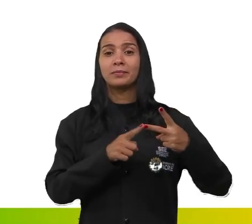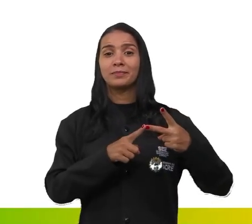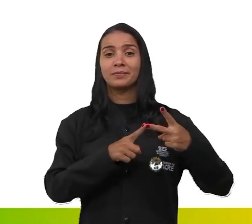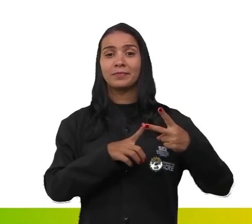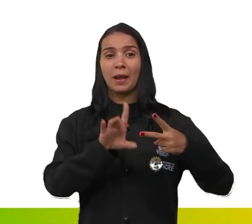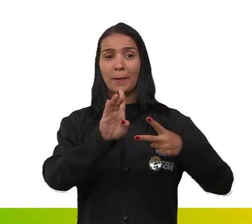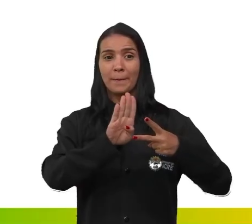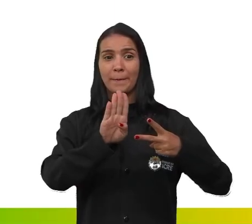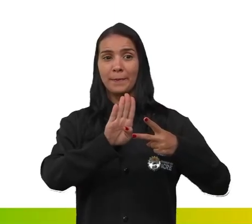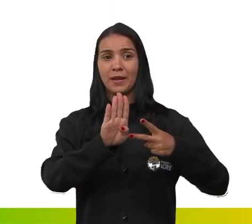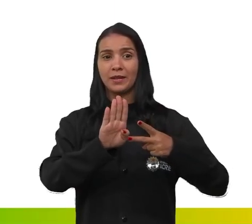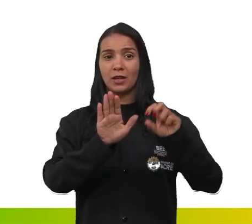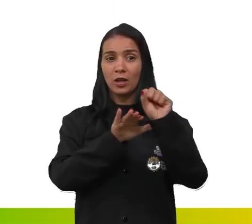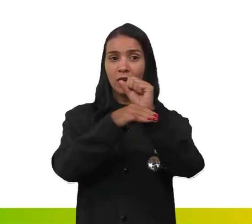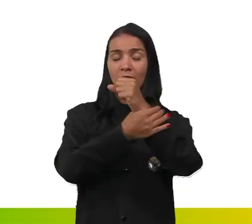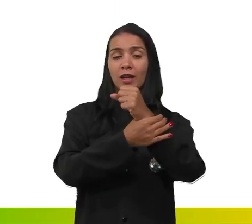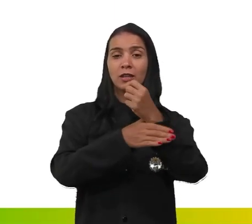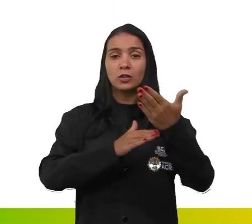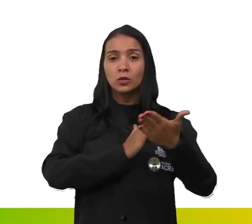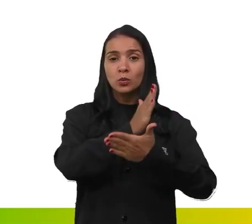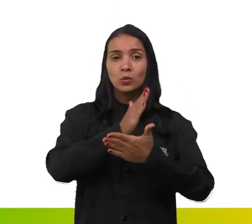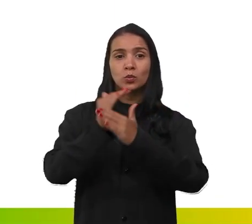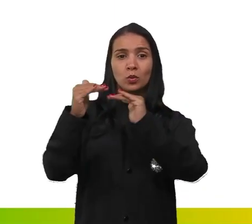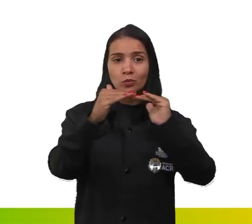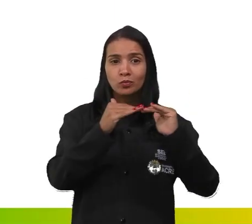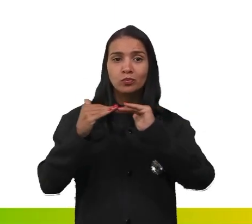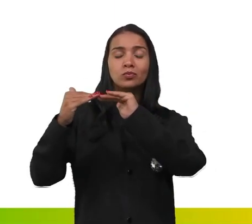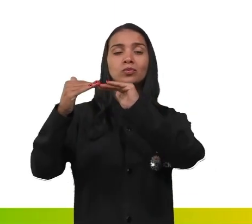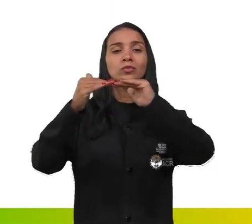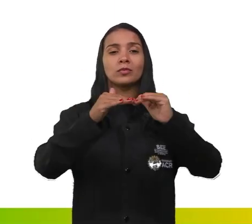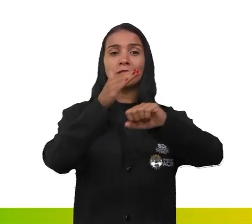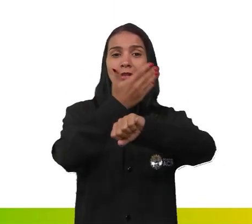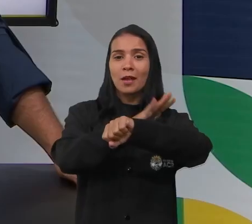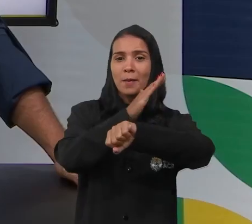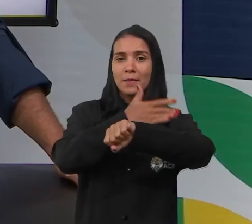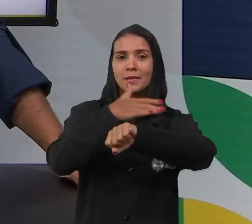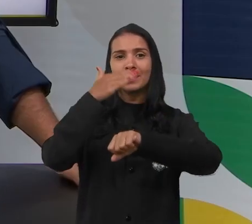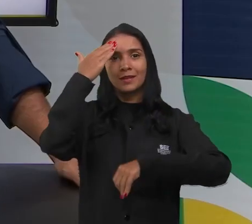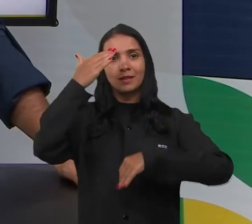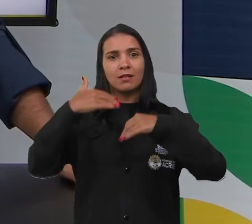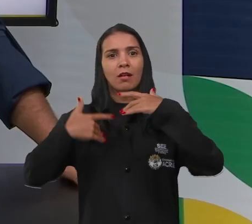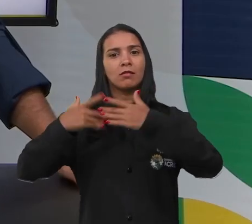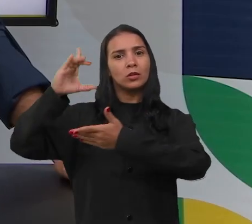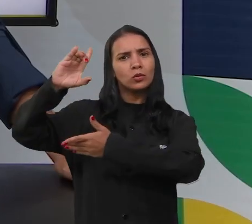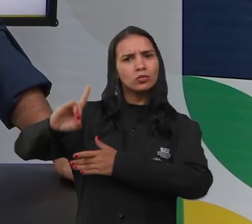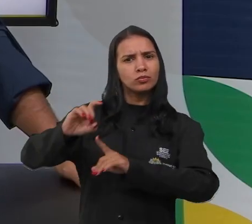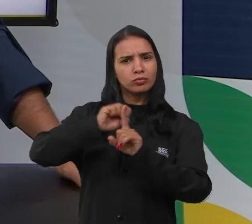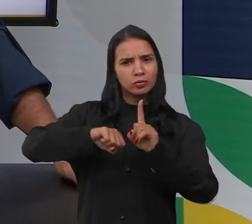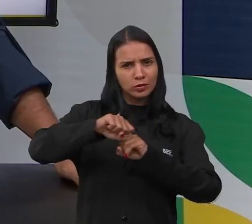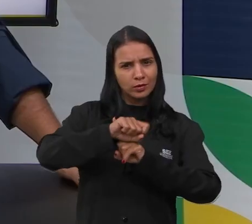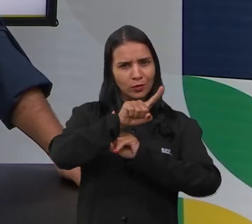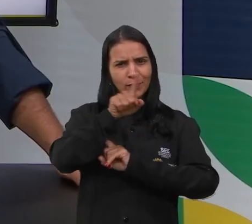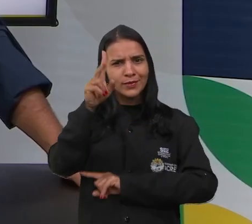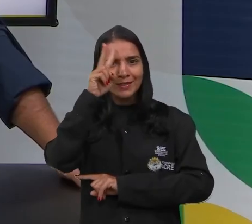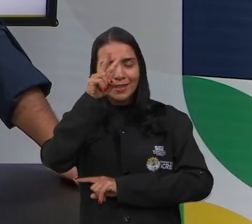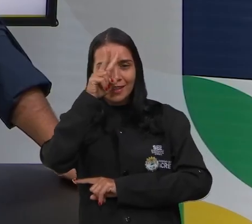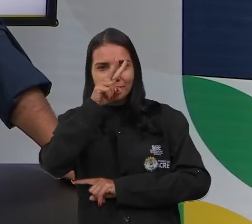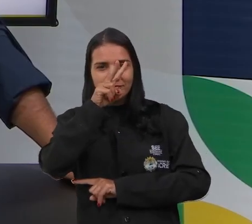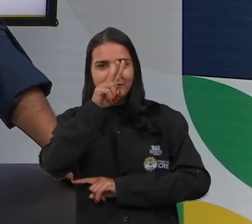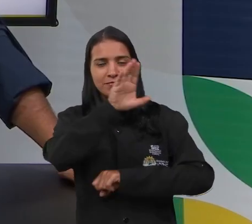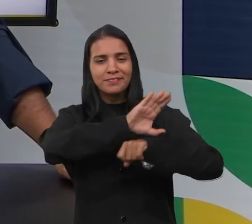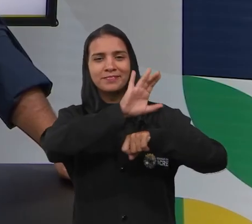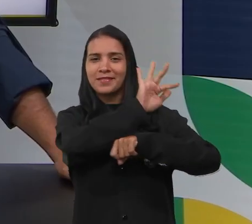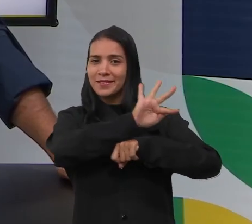acesso igualitário às atividades físicas como direito social. Dentro da dimensão social da Constituição que a